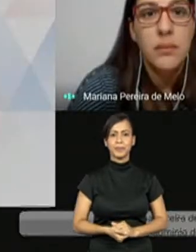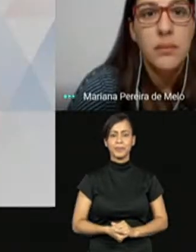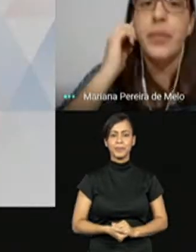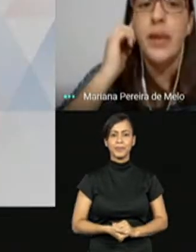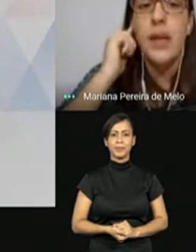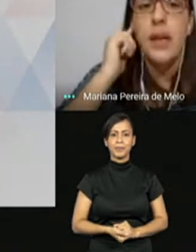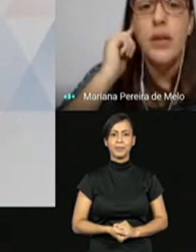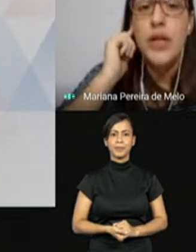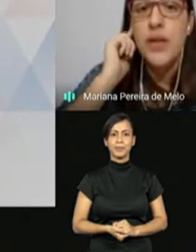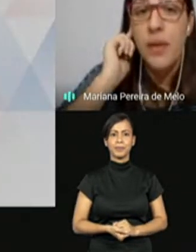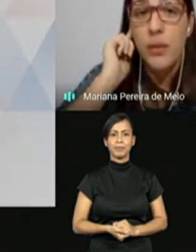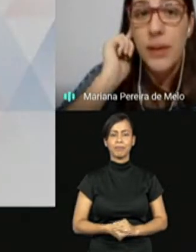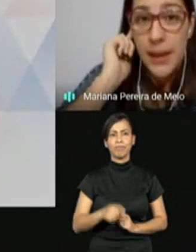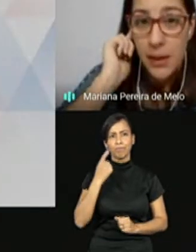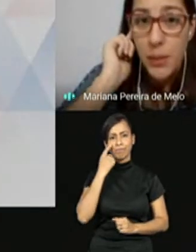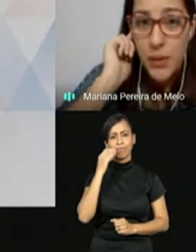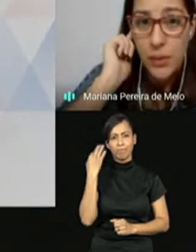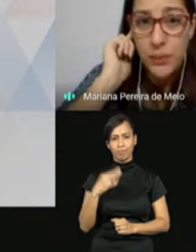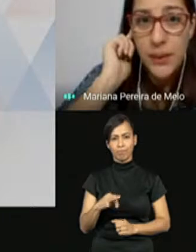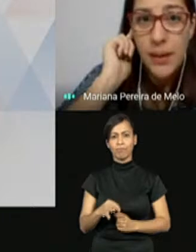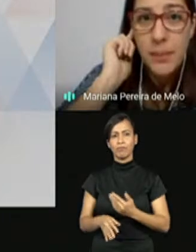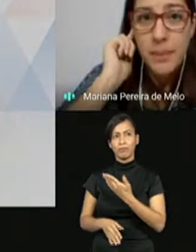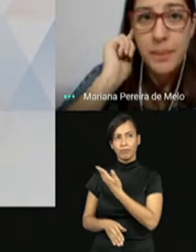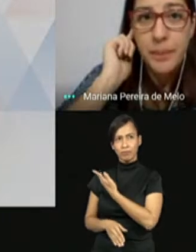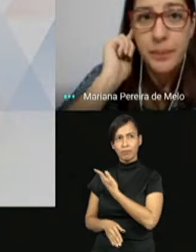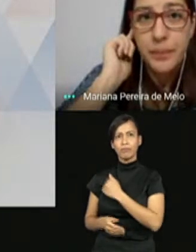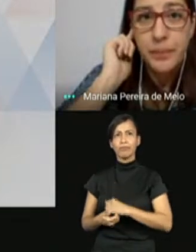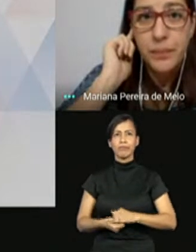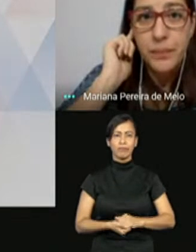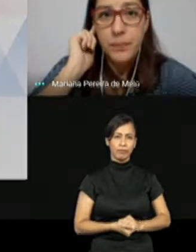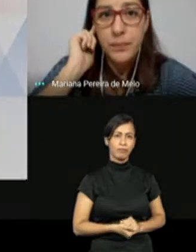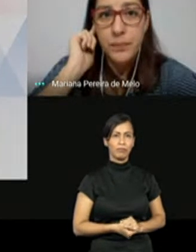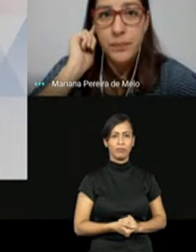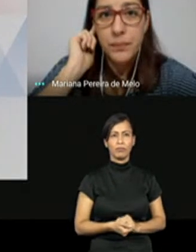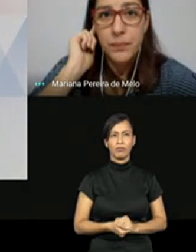Tá. Então, a gente vai voltar aqui na atuação, tá?